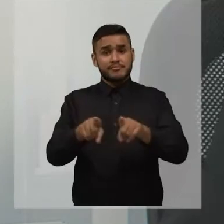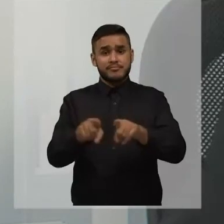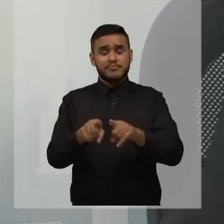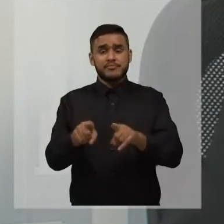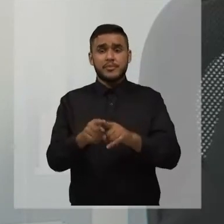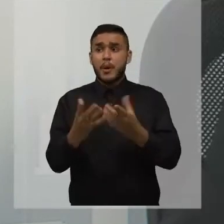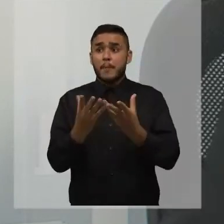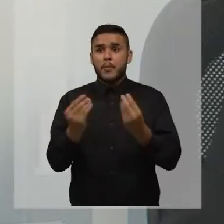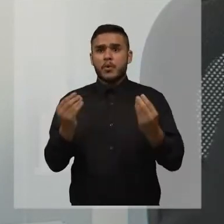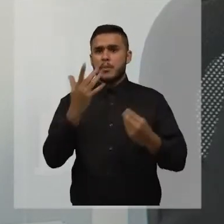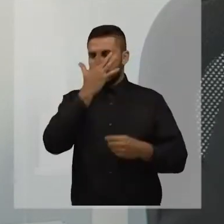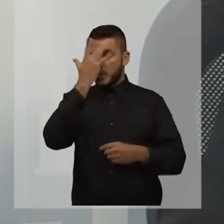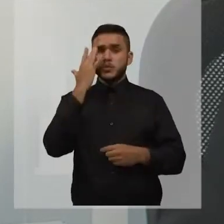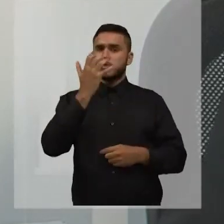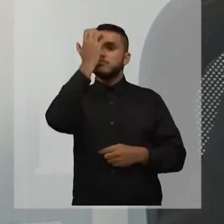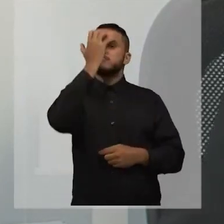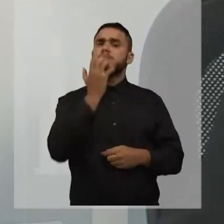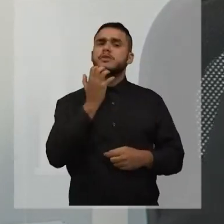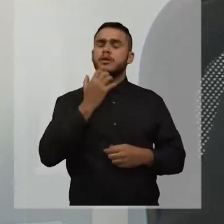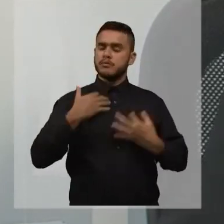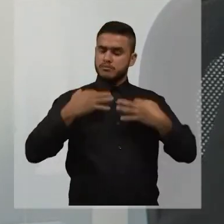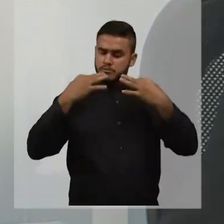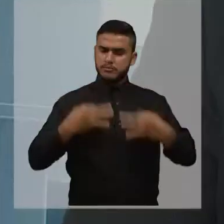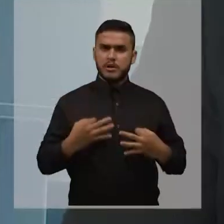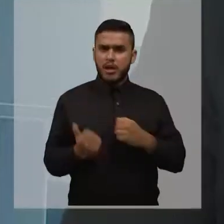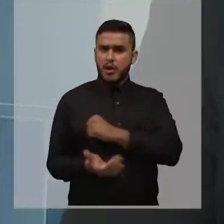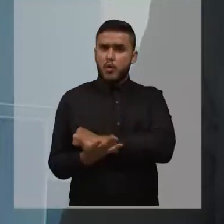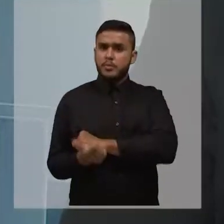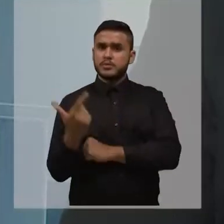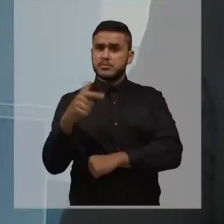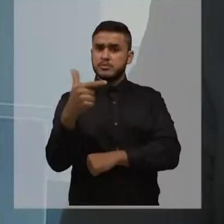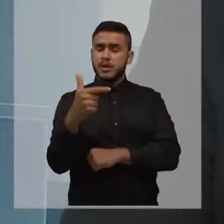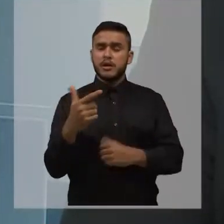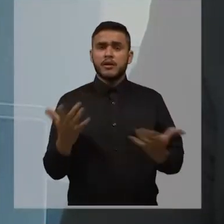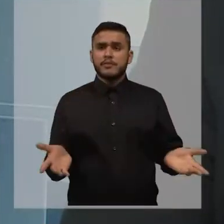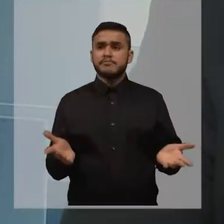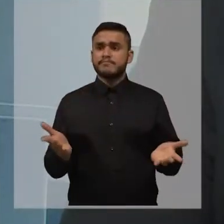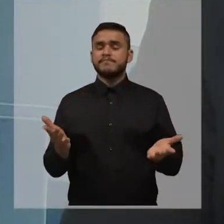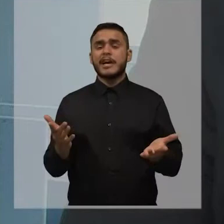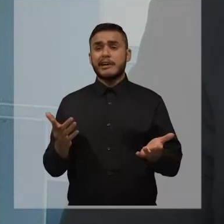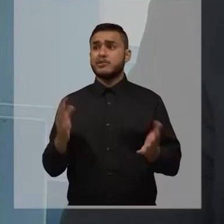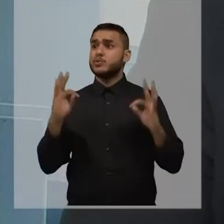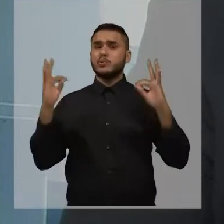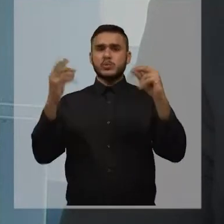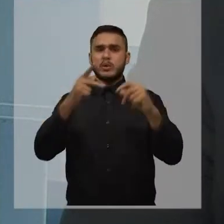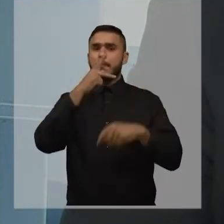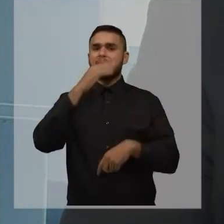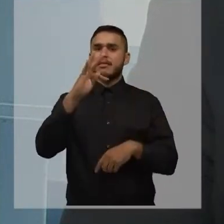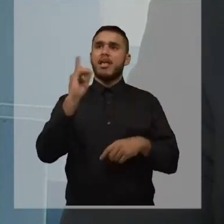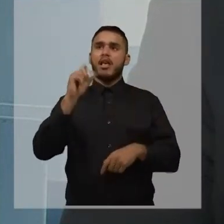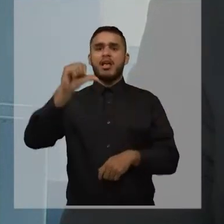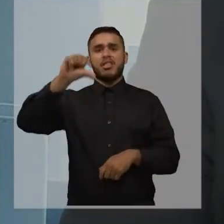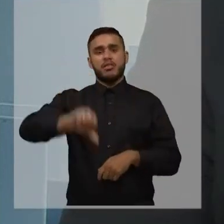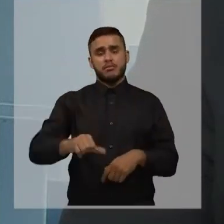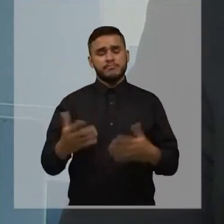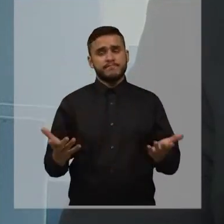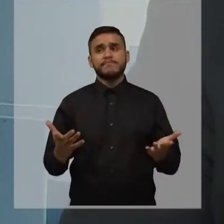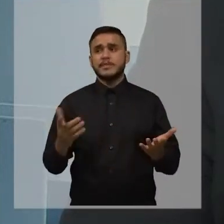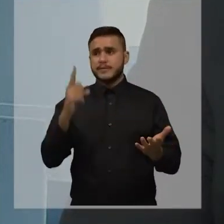formado de muita gente séria e honesta. Eu vou te falar um fato aqui. Eu estava analisando aqui, parece que